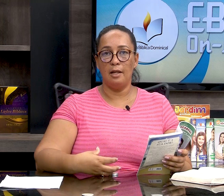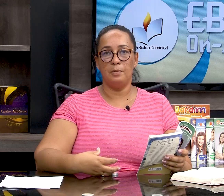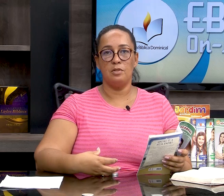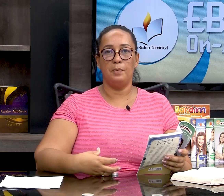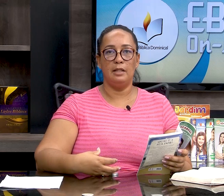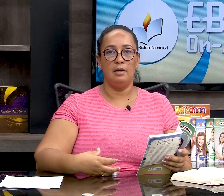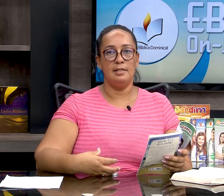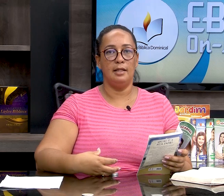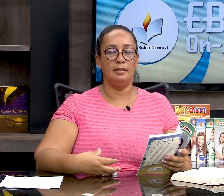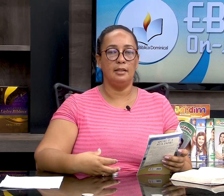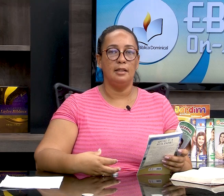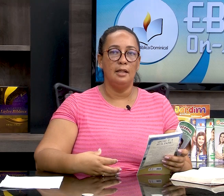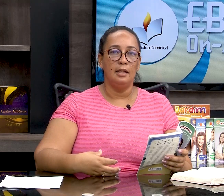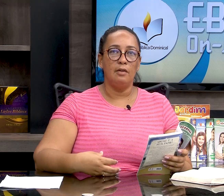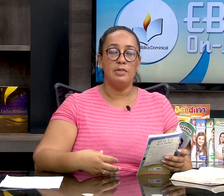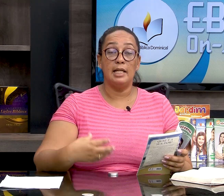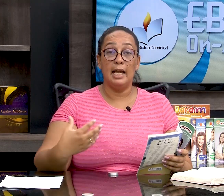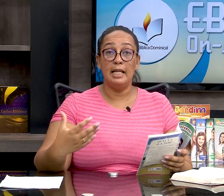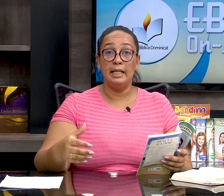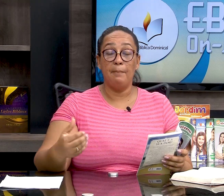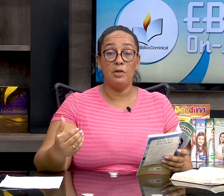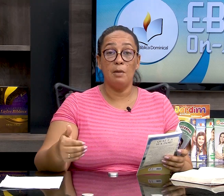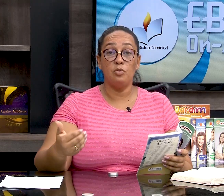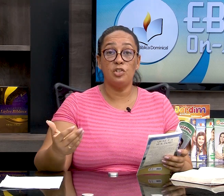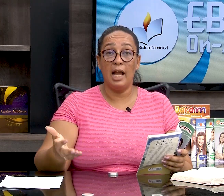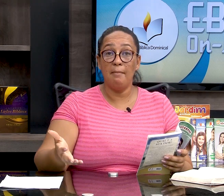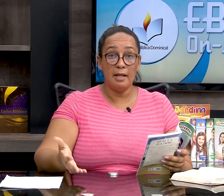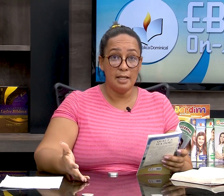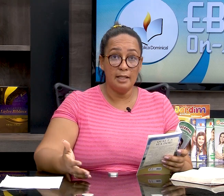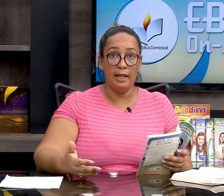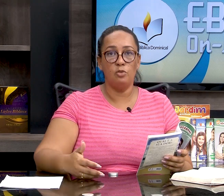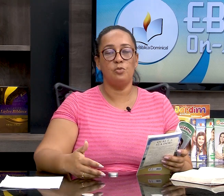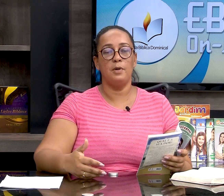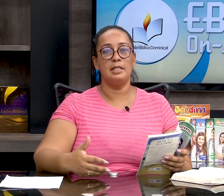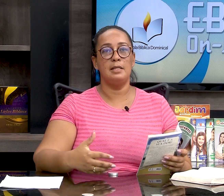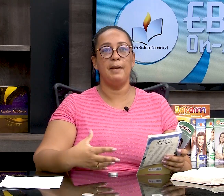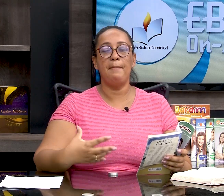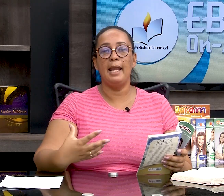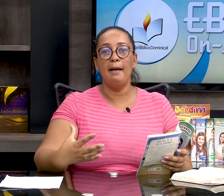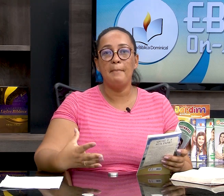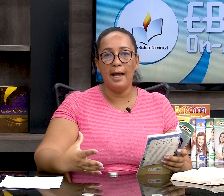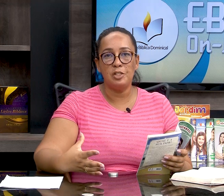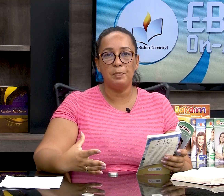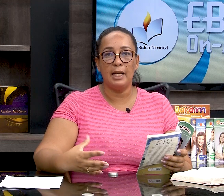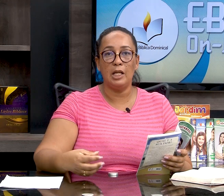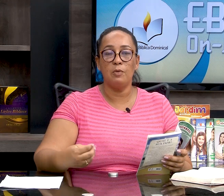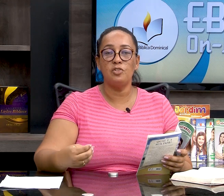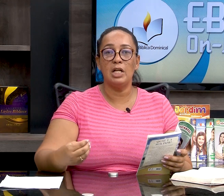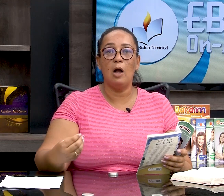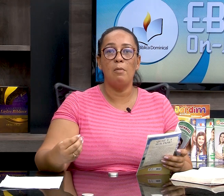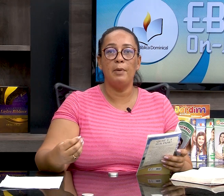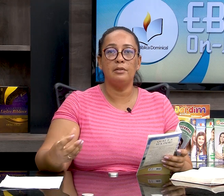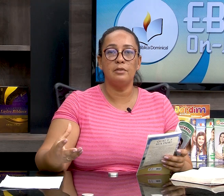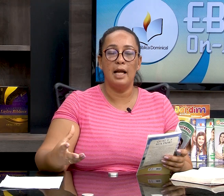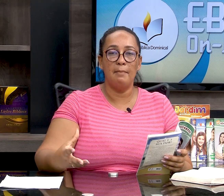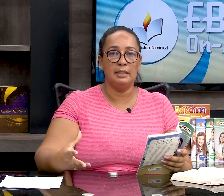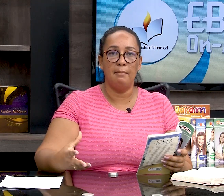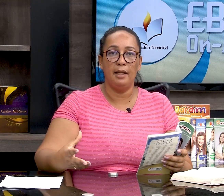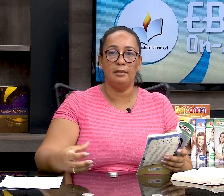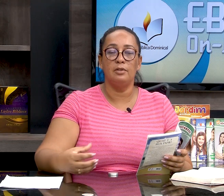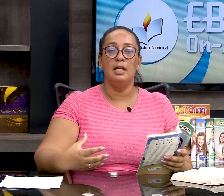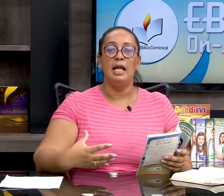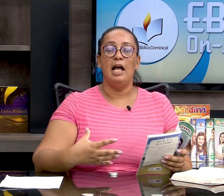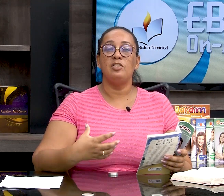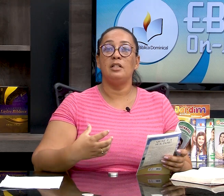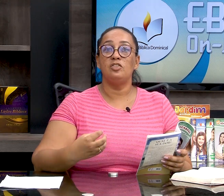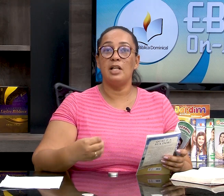deixe isso claro para o seu pré-adolescente que você cada dia possa buscar mas a Deus possa se preparar mais para que quando chegar o momento